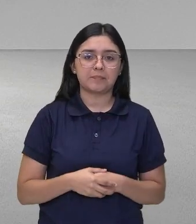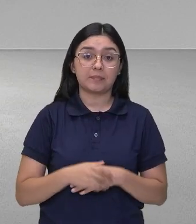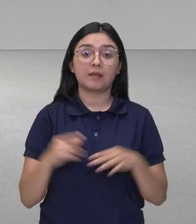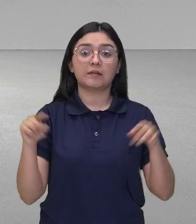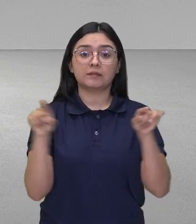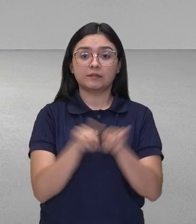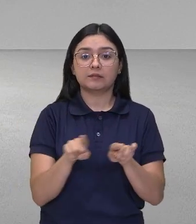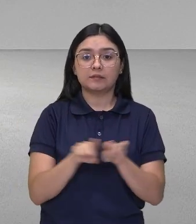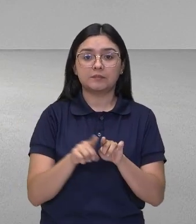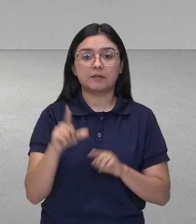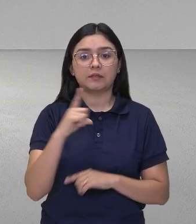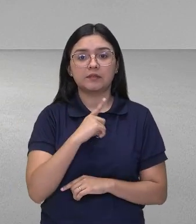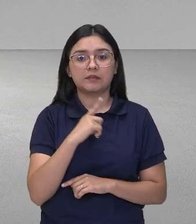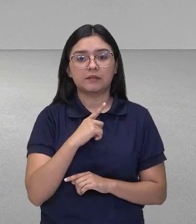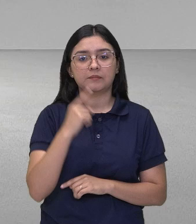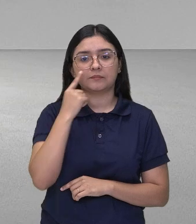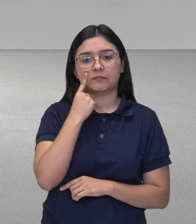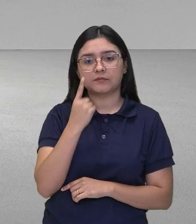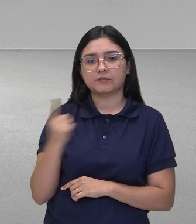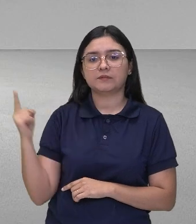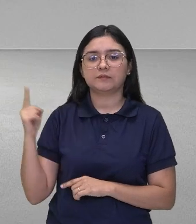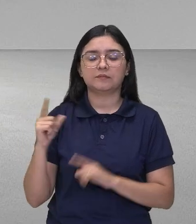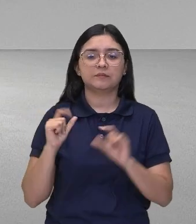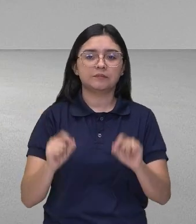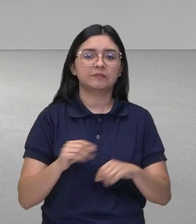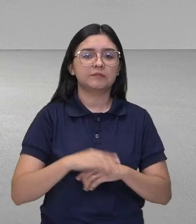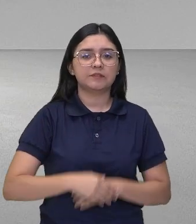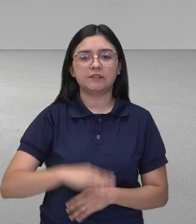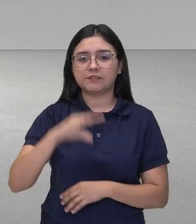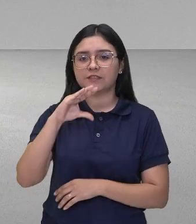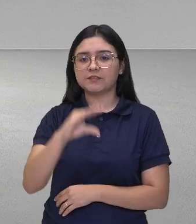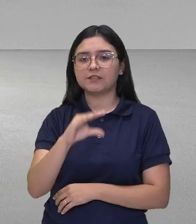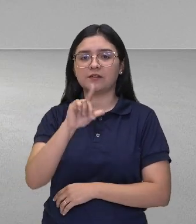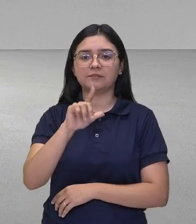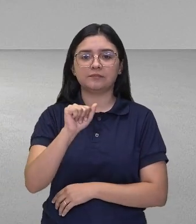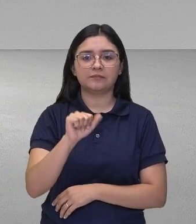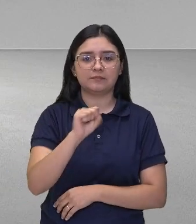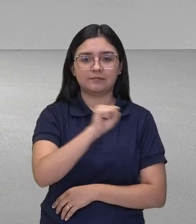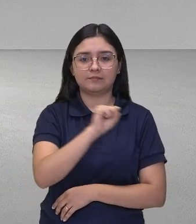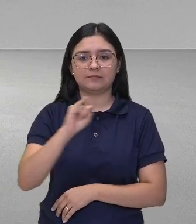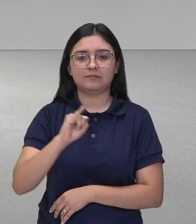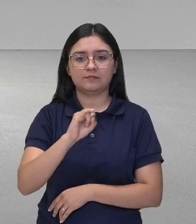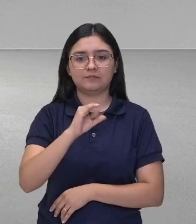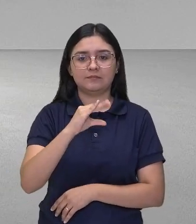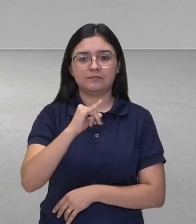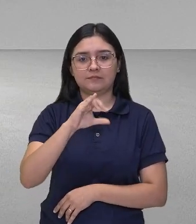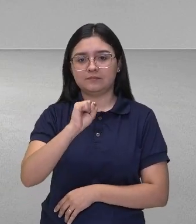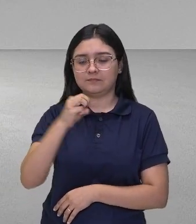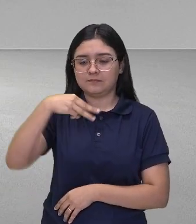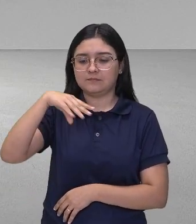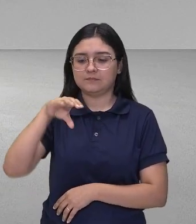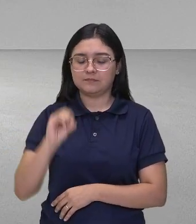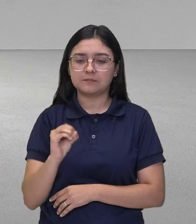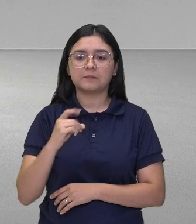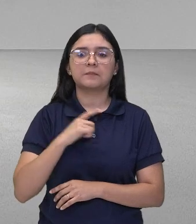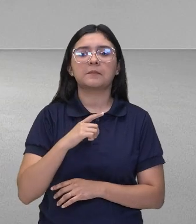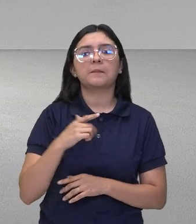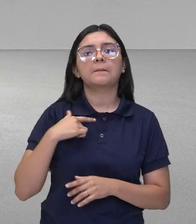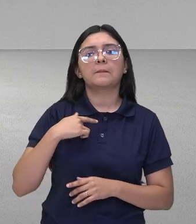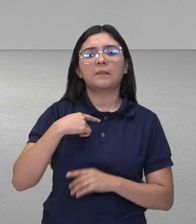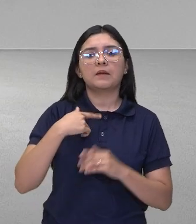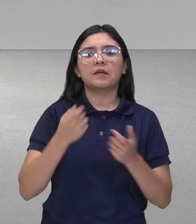aí o classicismo, que expressava, então, a intenção dos artistas, literatos e pensadores do